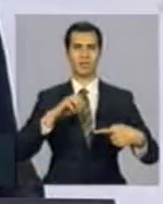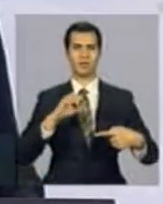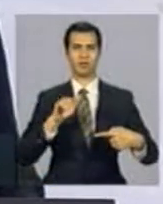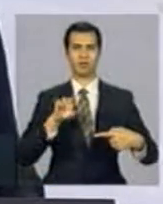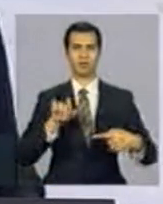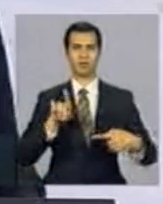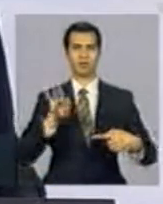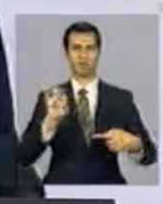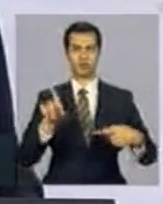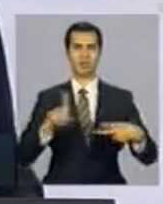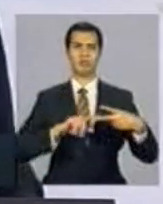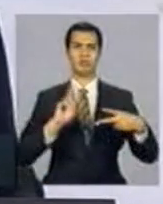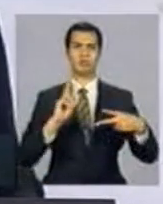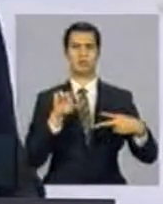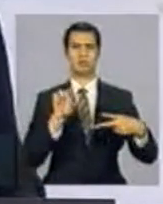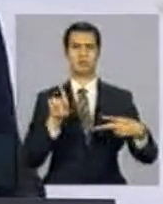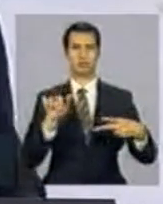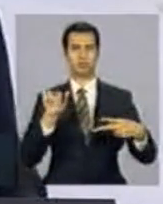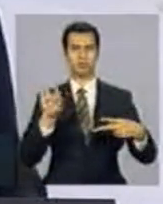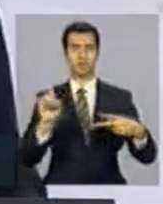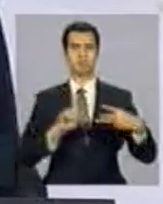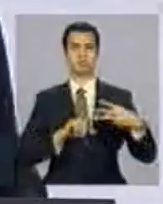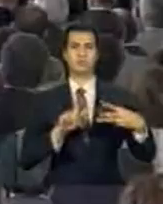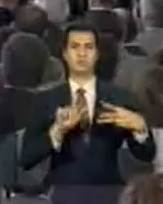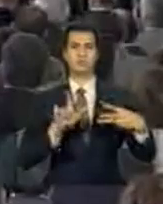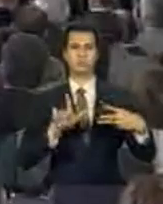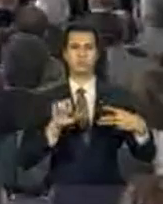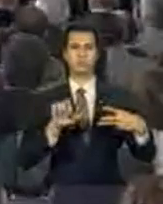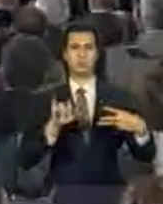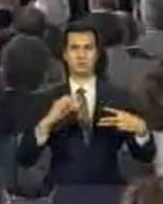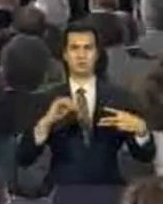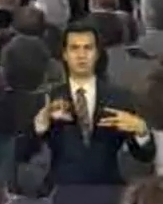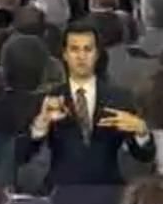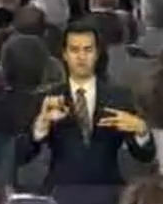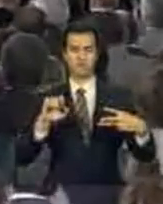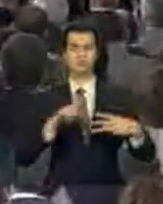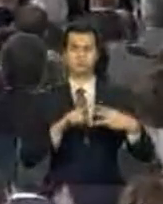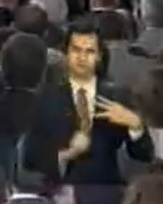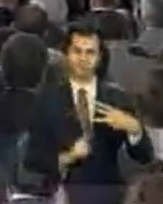Aloysio Mercadante, Fernando Haddad e Gleisi Hoffmann.